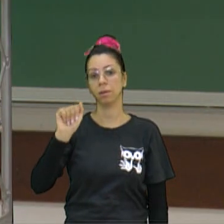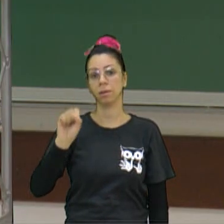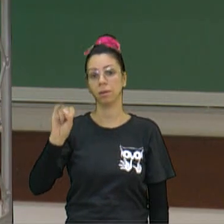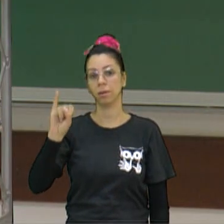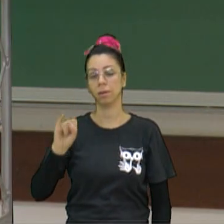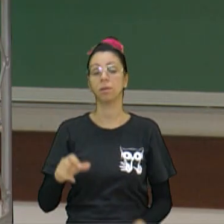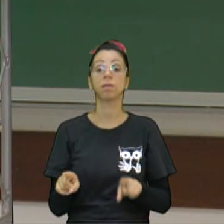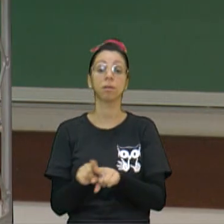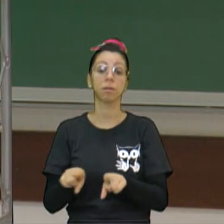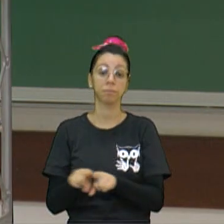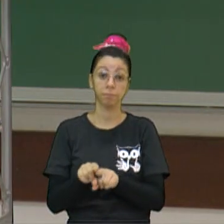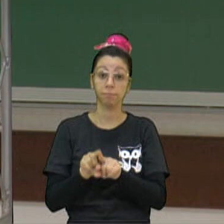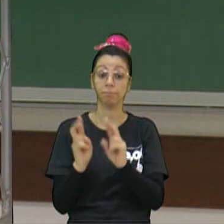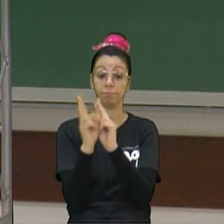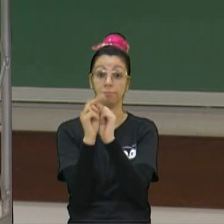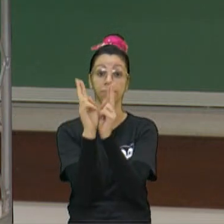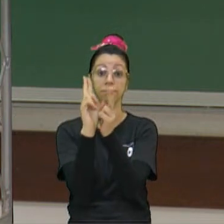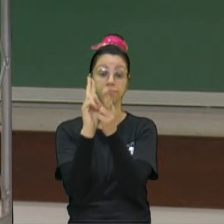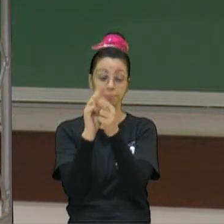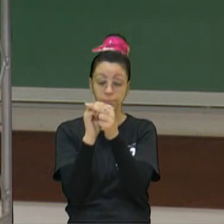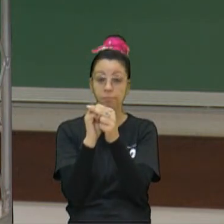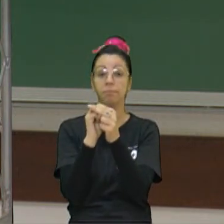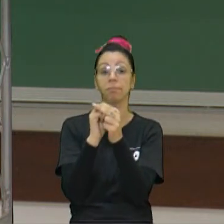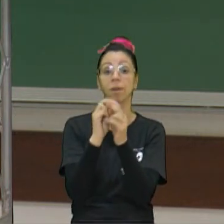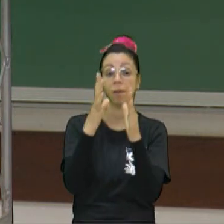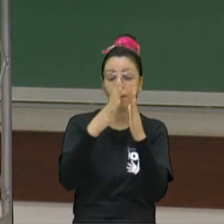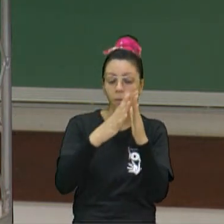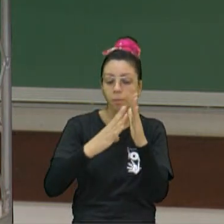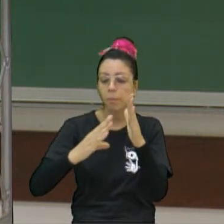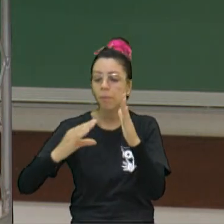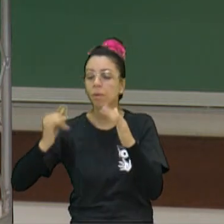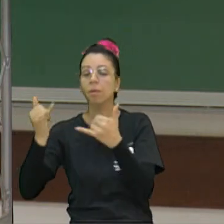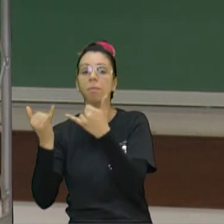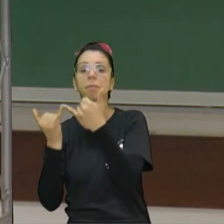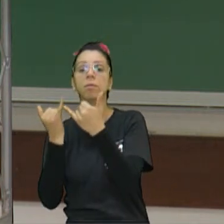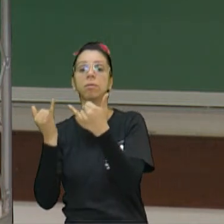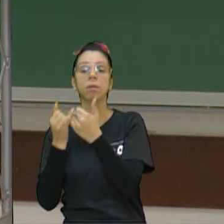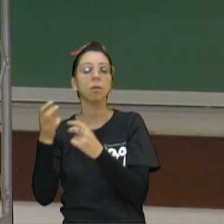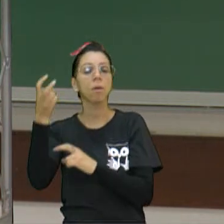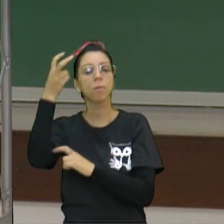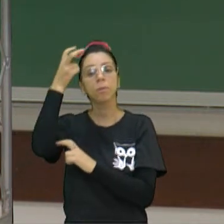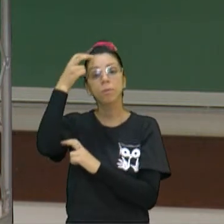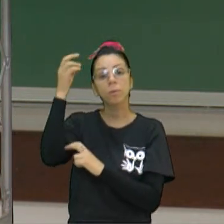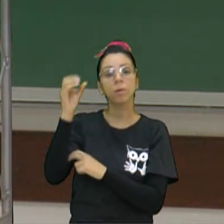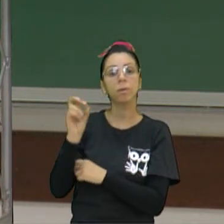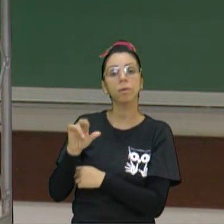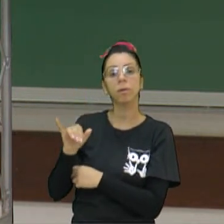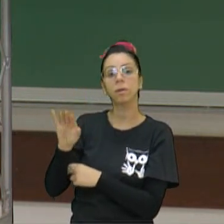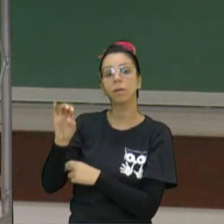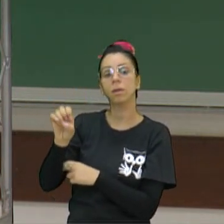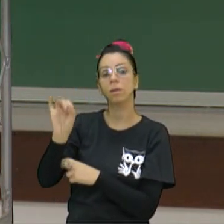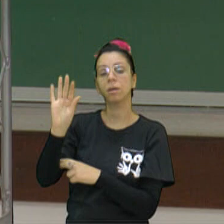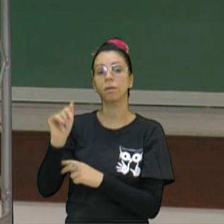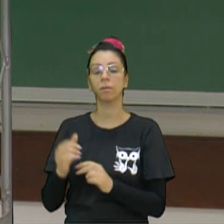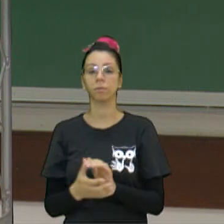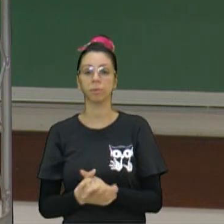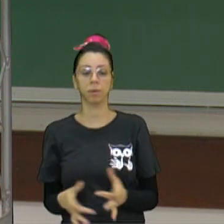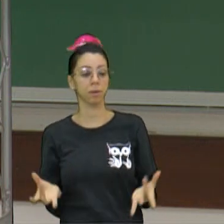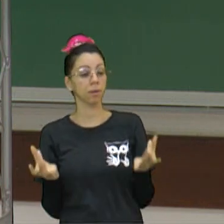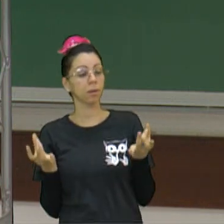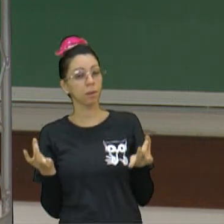Então, ele é inspirado também nos princípios da cultura oriental. Yoga,